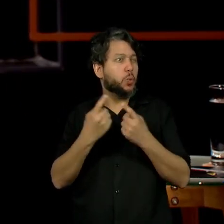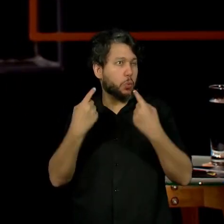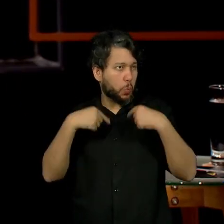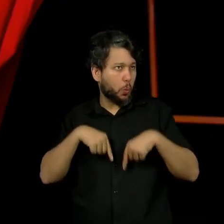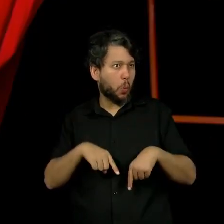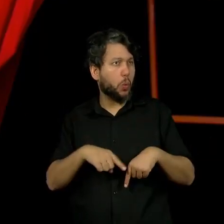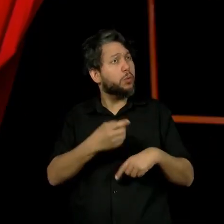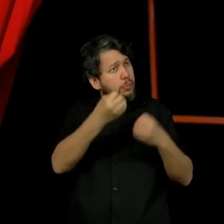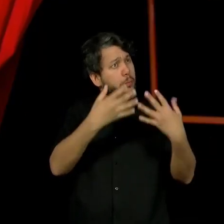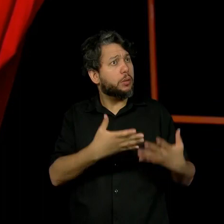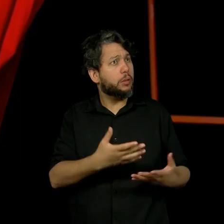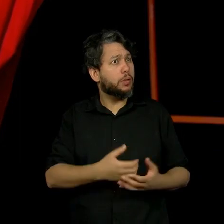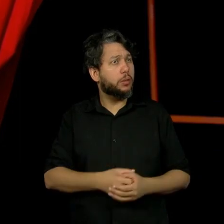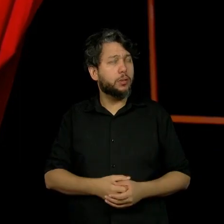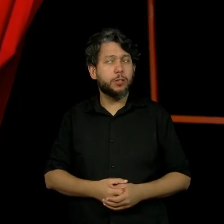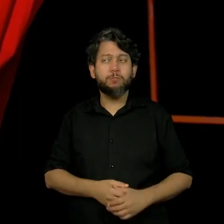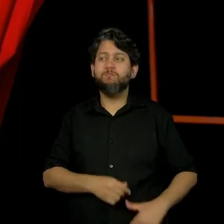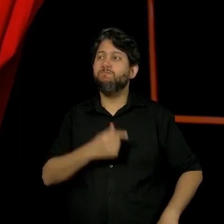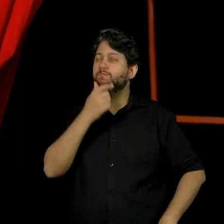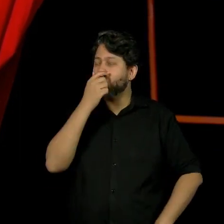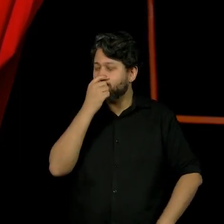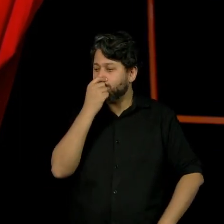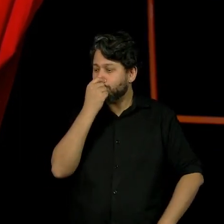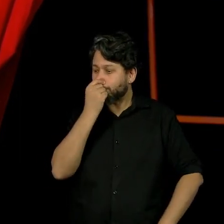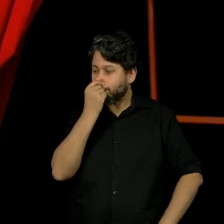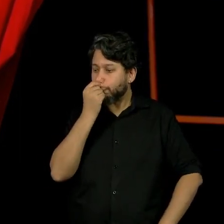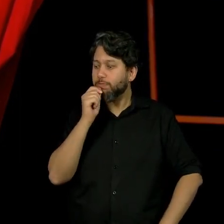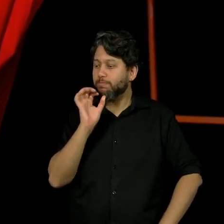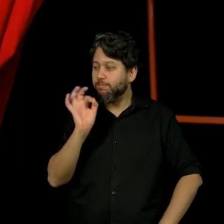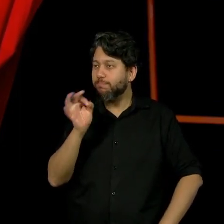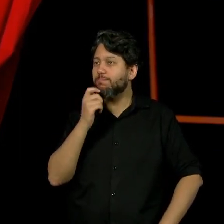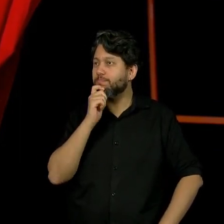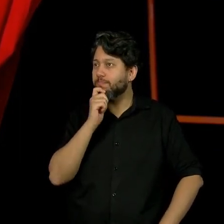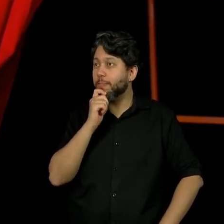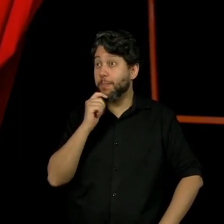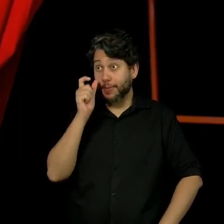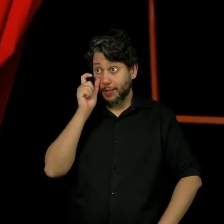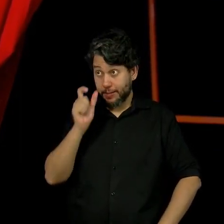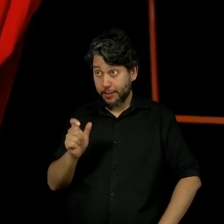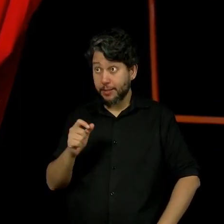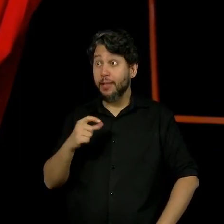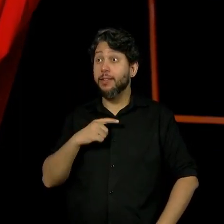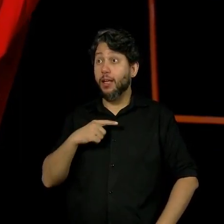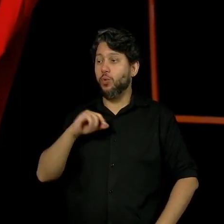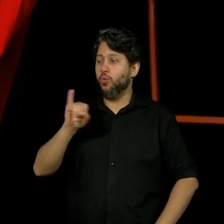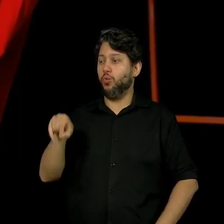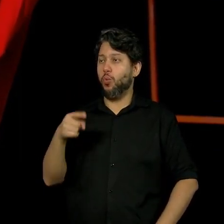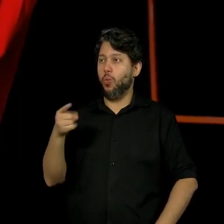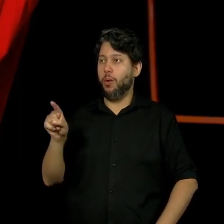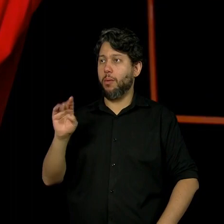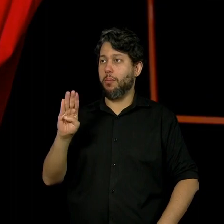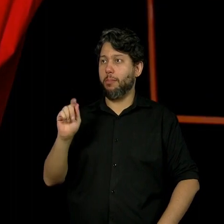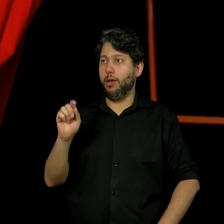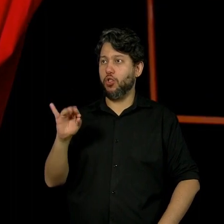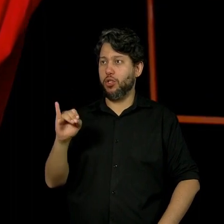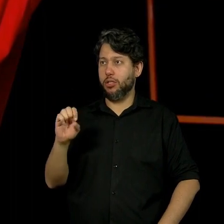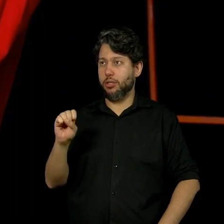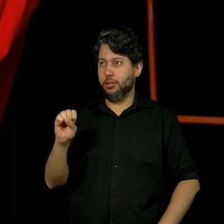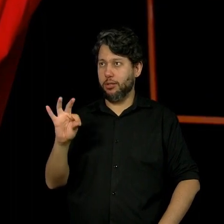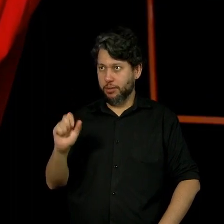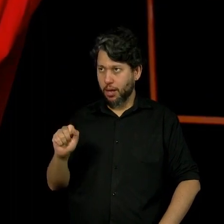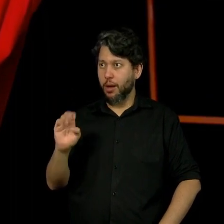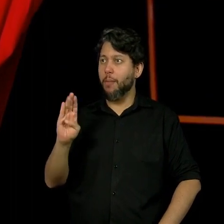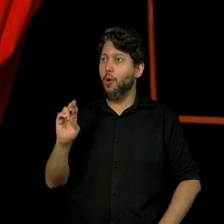sobre isso. Isso é muito interessante, sim, porque há um estudo até do professor João Batista Borges, da PUC, lançado